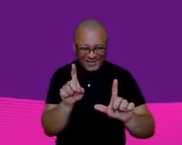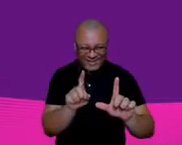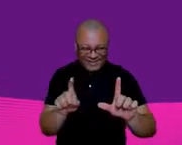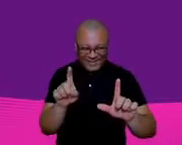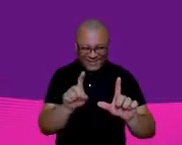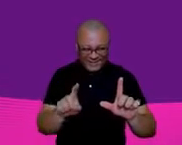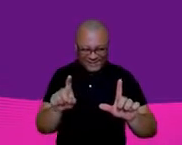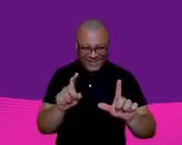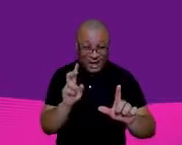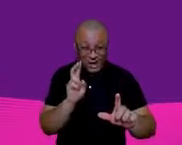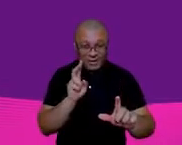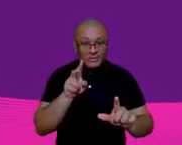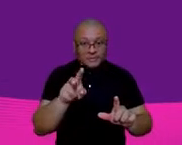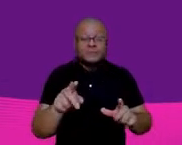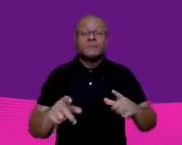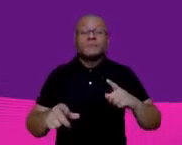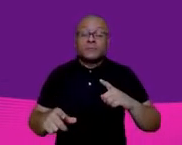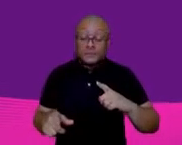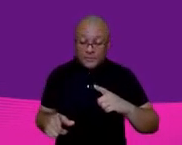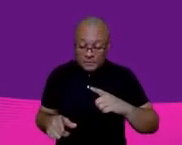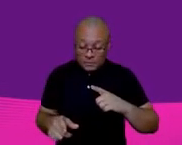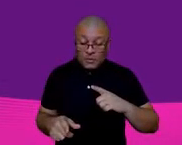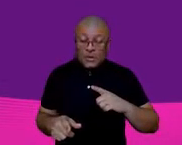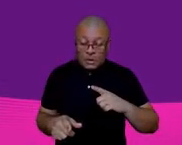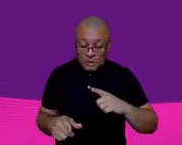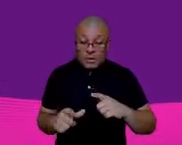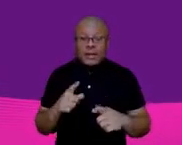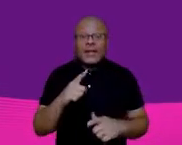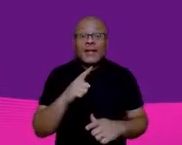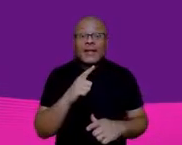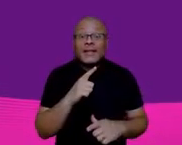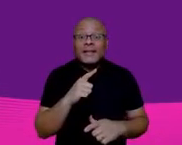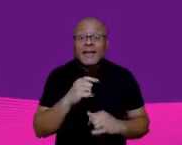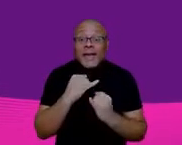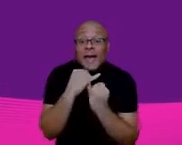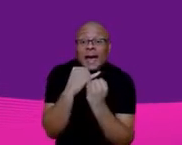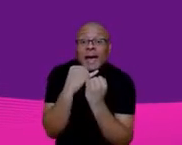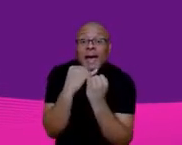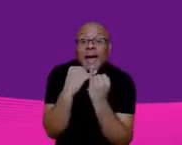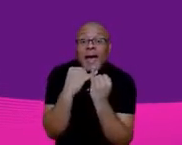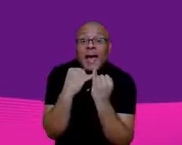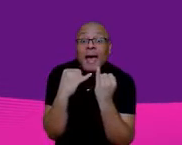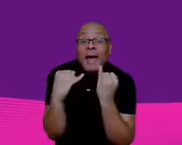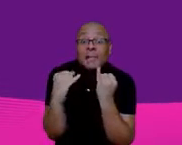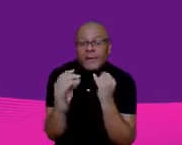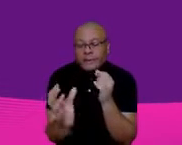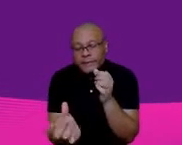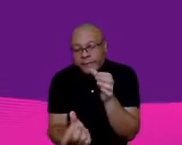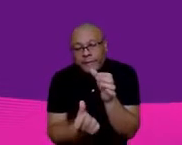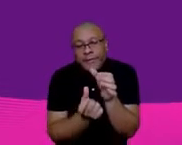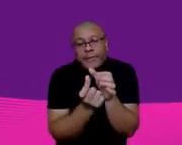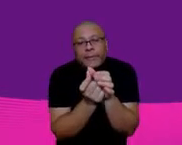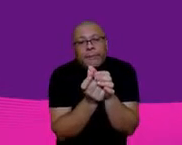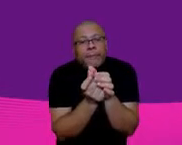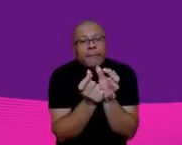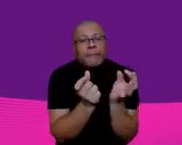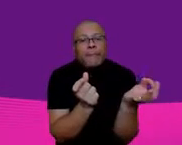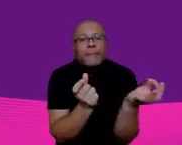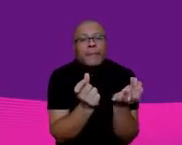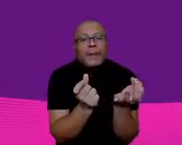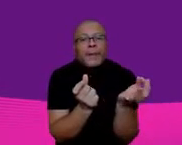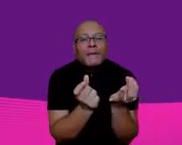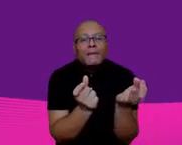sagital, aqui a concentricidade média, e vejam que o implante se encaixaria perfeitamente aqui. E